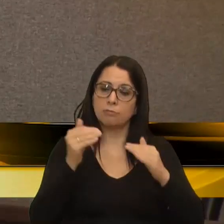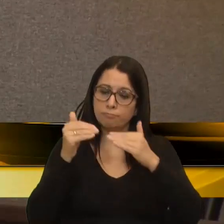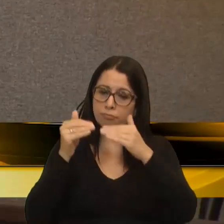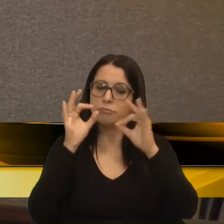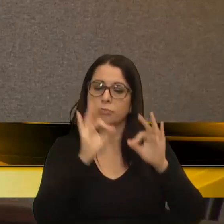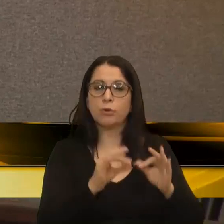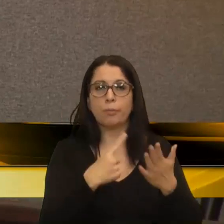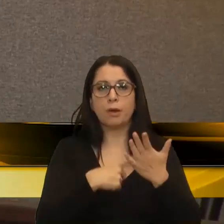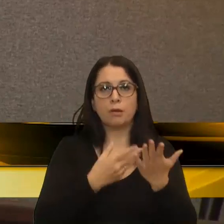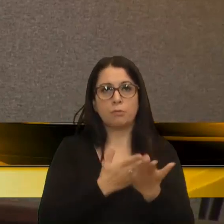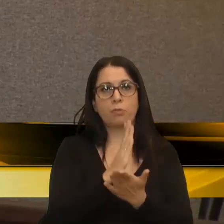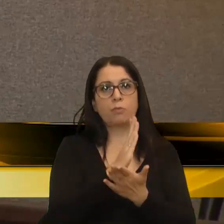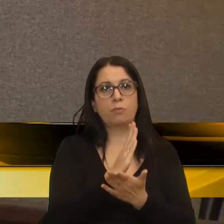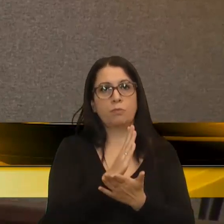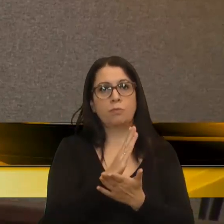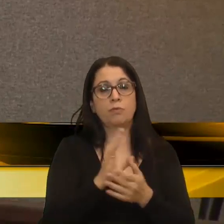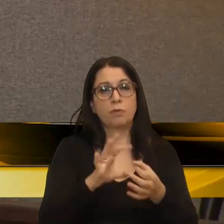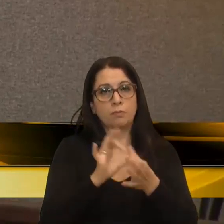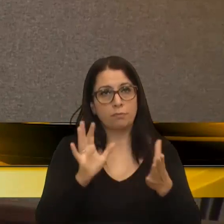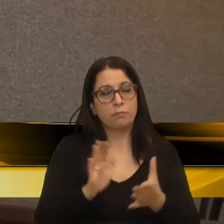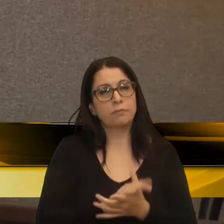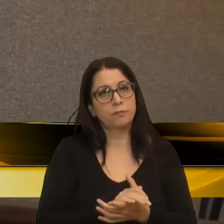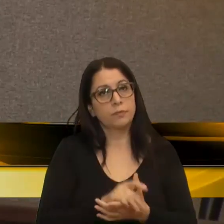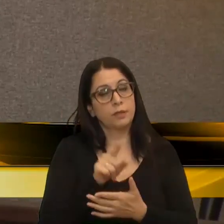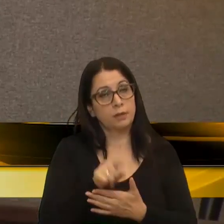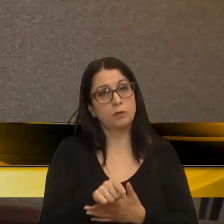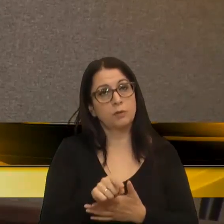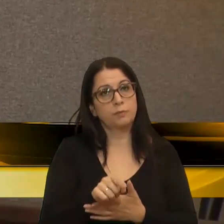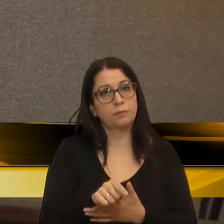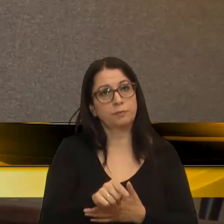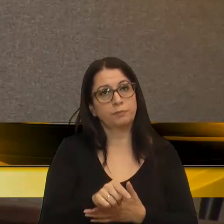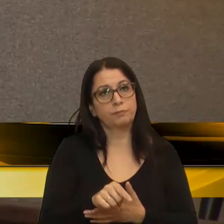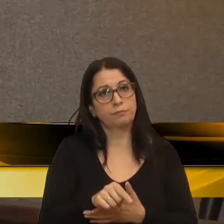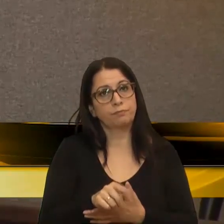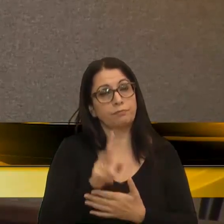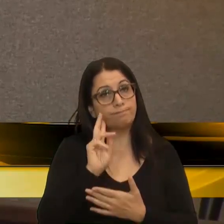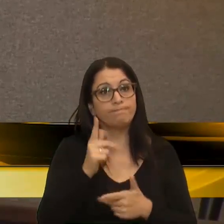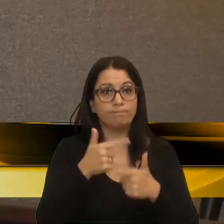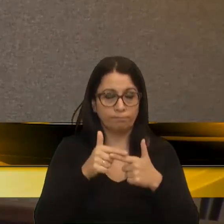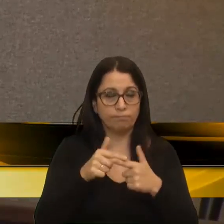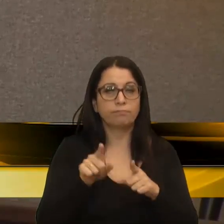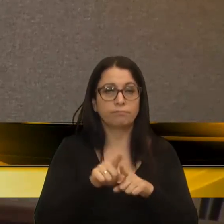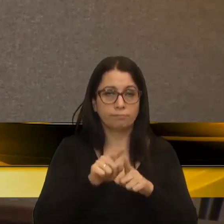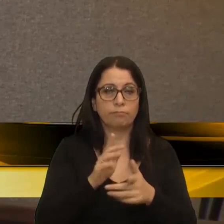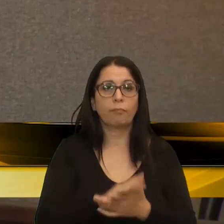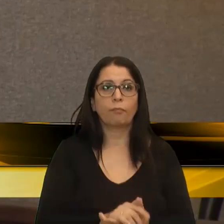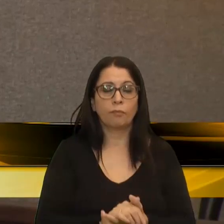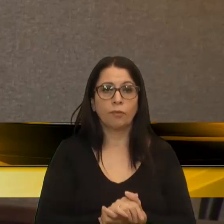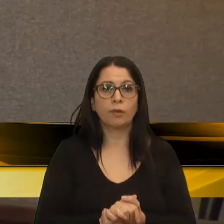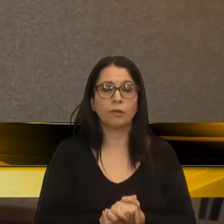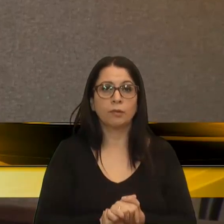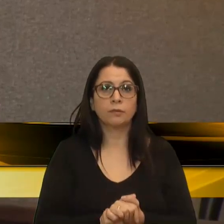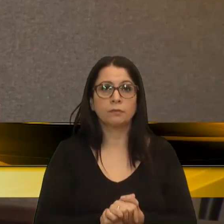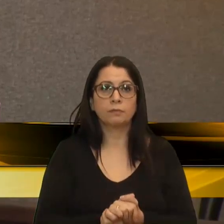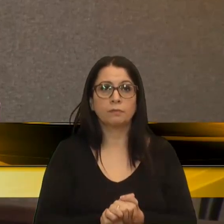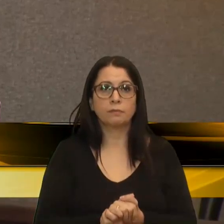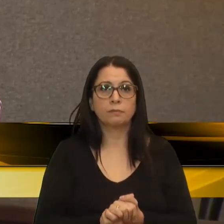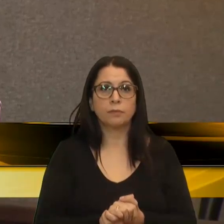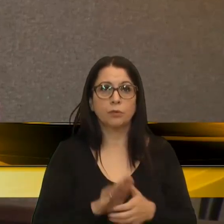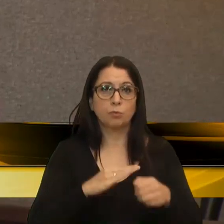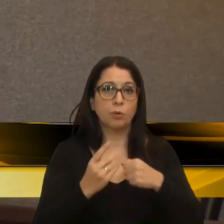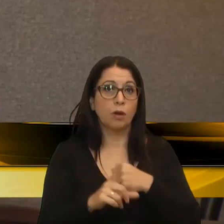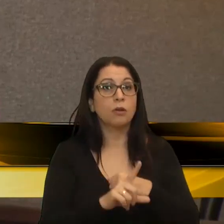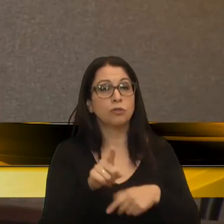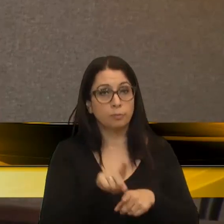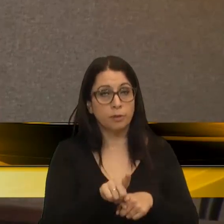que foi aprovado, que foi liberado. E é isso que está pegando em cima desses